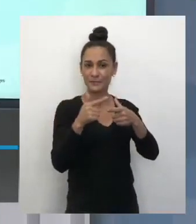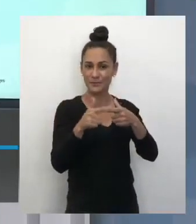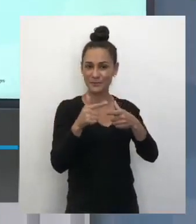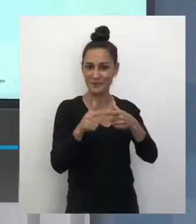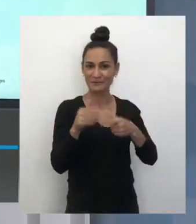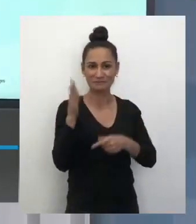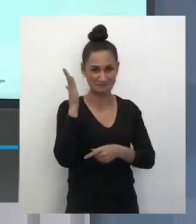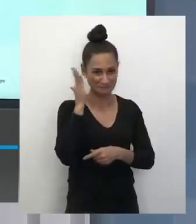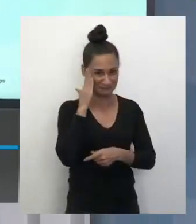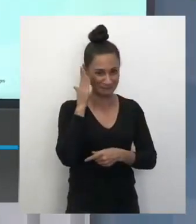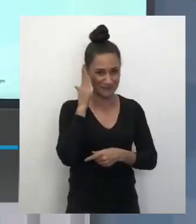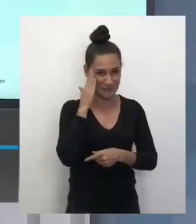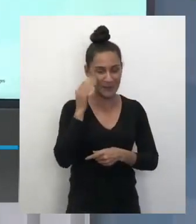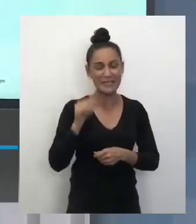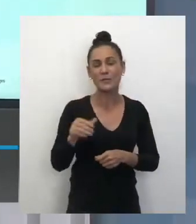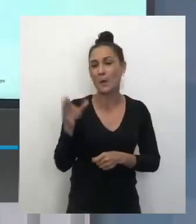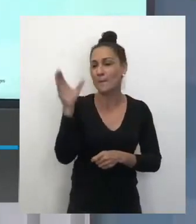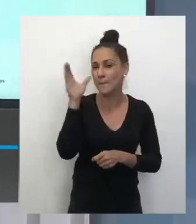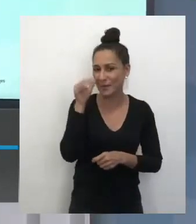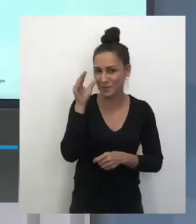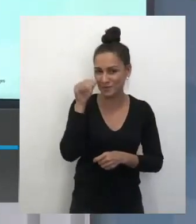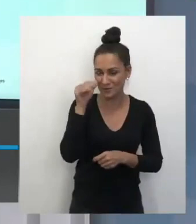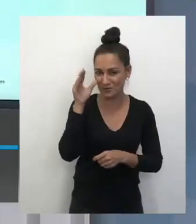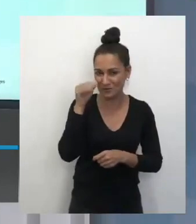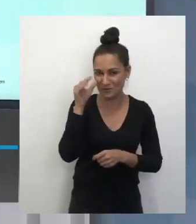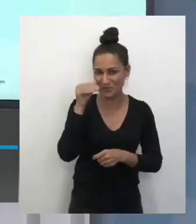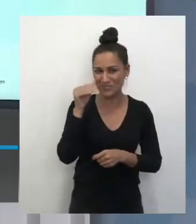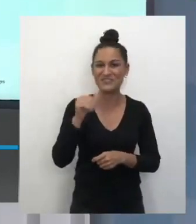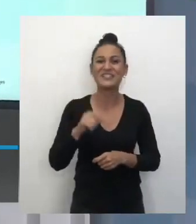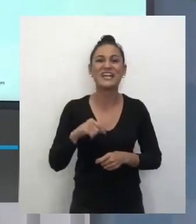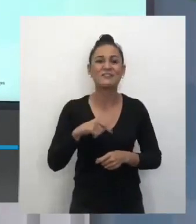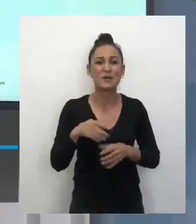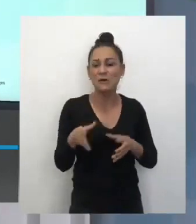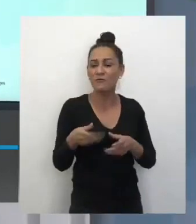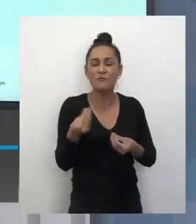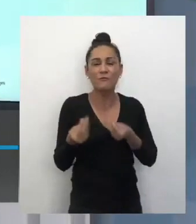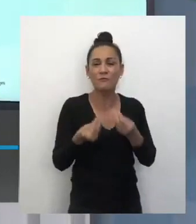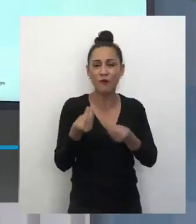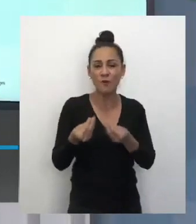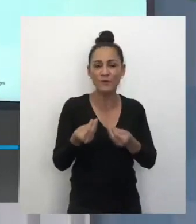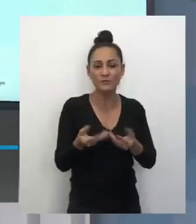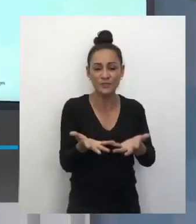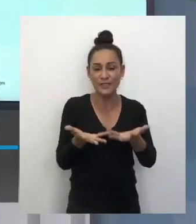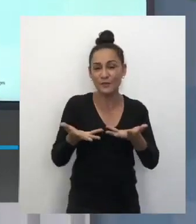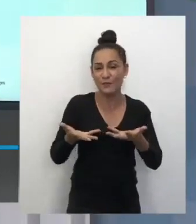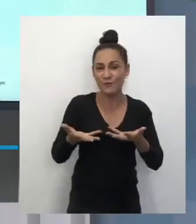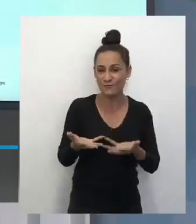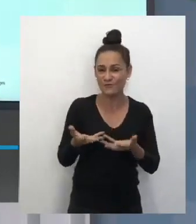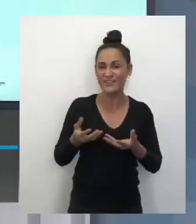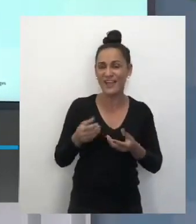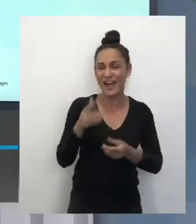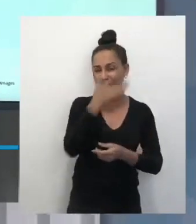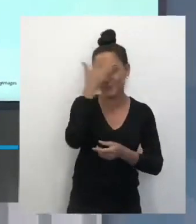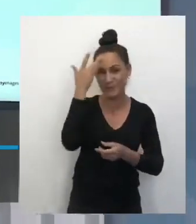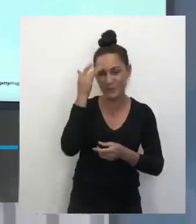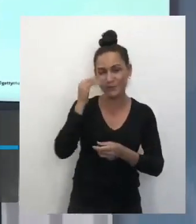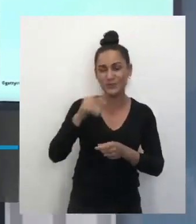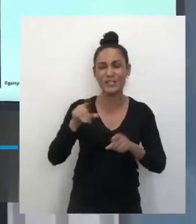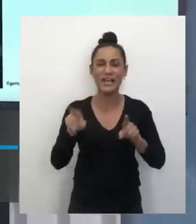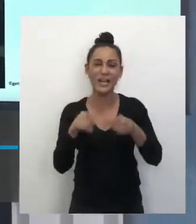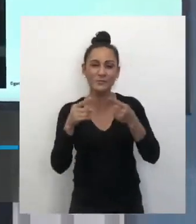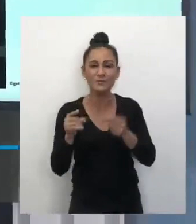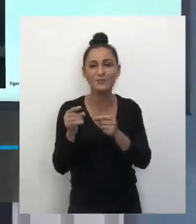tá? Então, é bem interessante, é um chamado, né? Você está convidando, através da reflexão daquele jingle, daquela